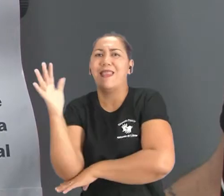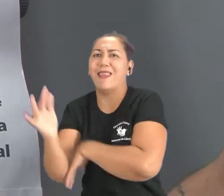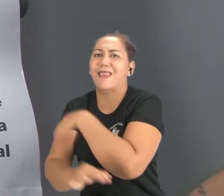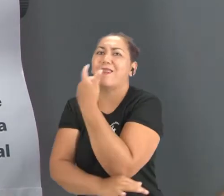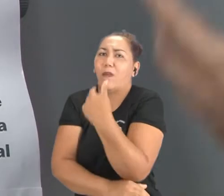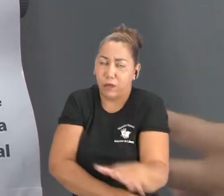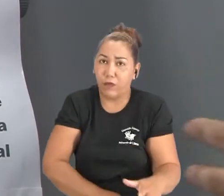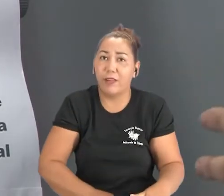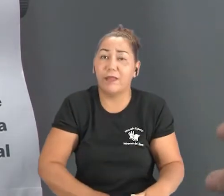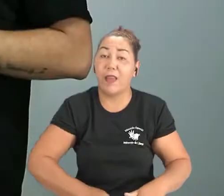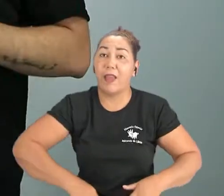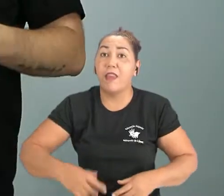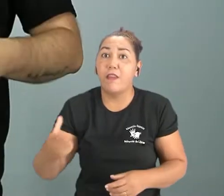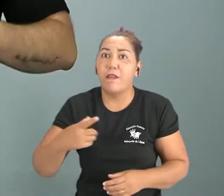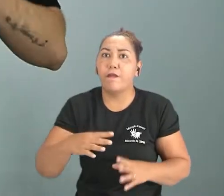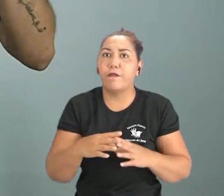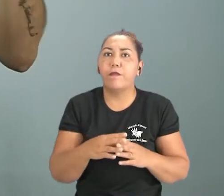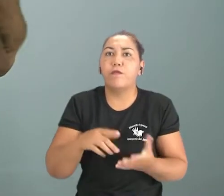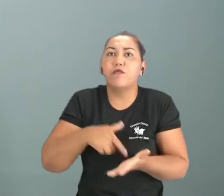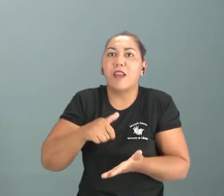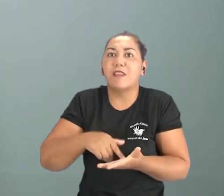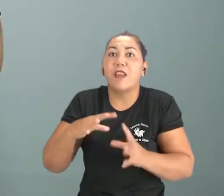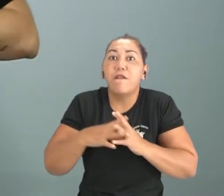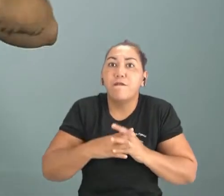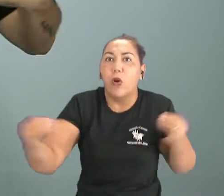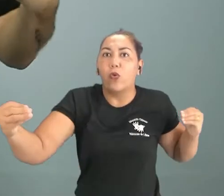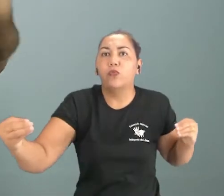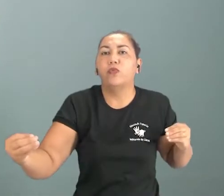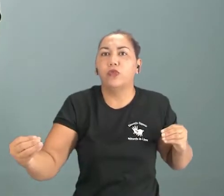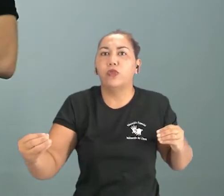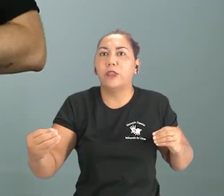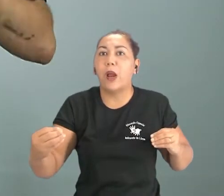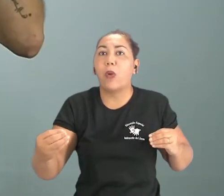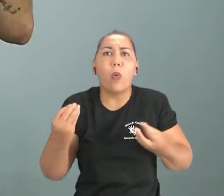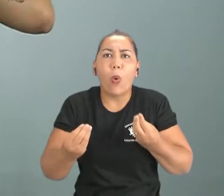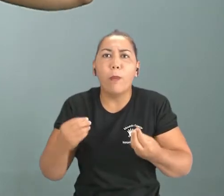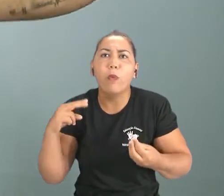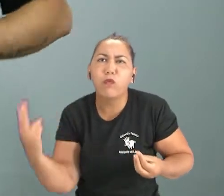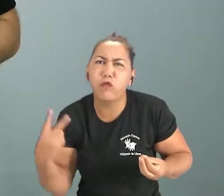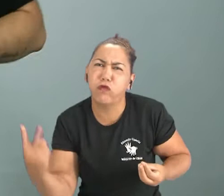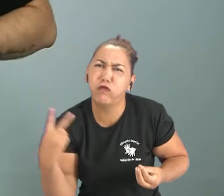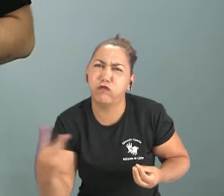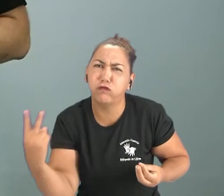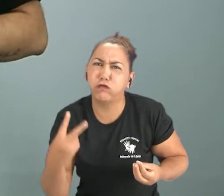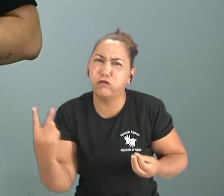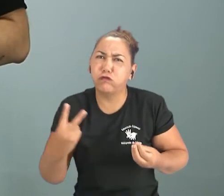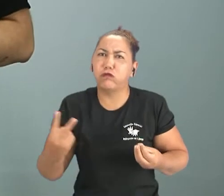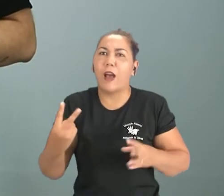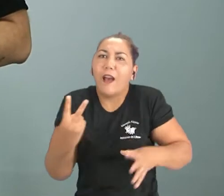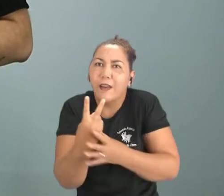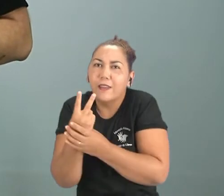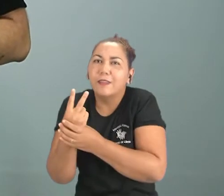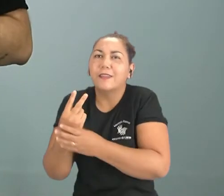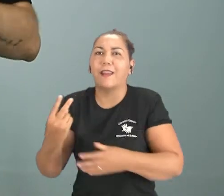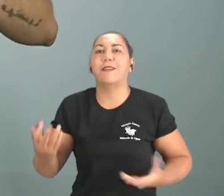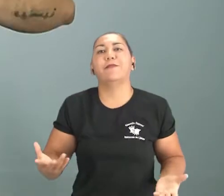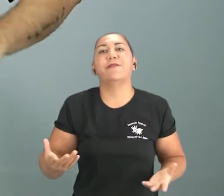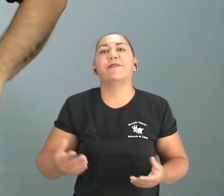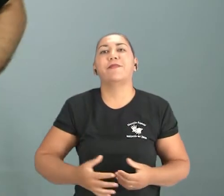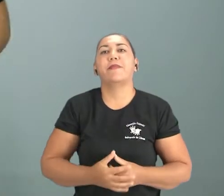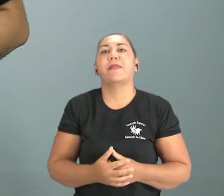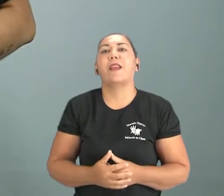Saci consegue se deslocar rapidamente através do que de um redemoinho outra coisa boa também que tem no Saci